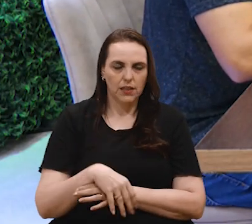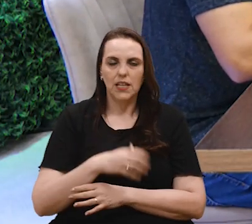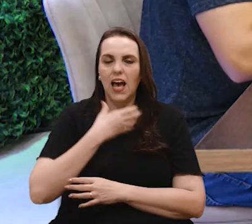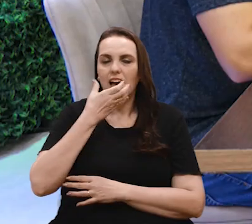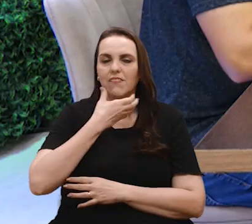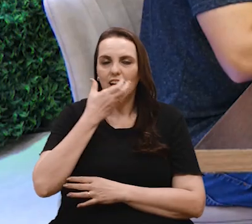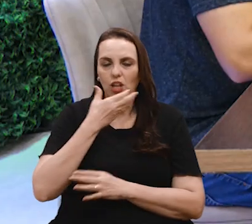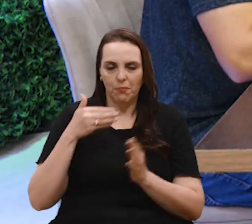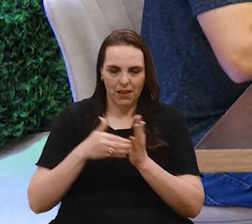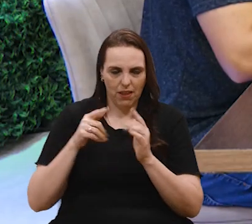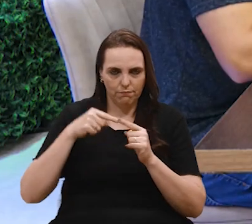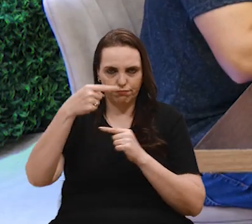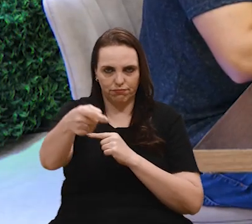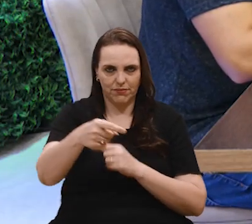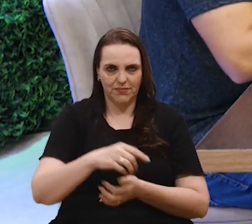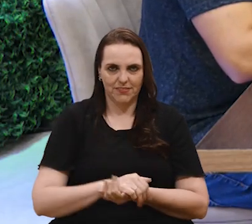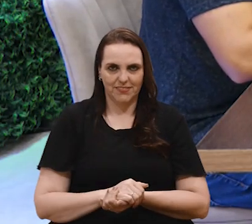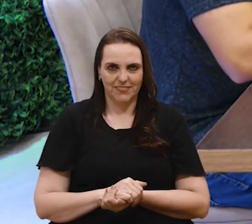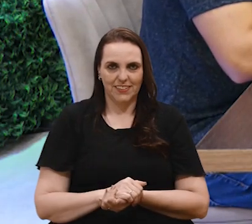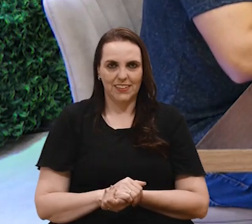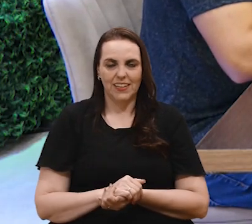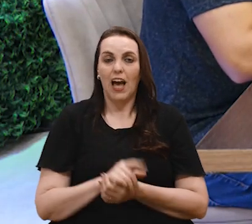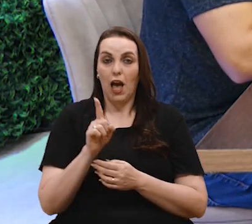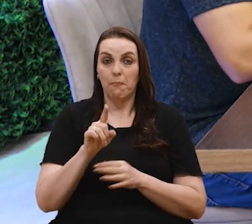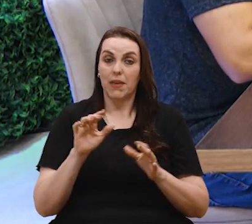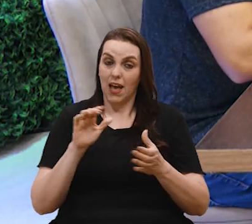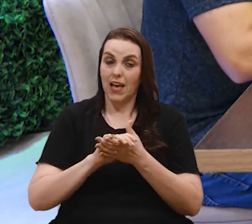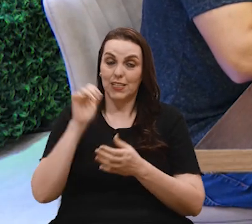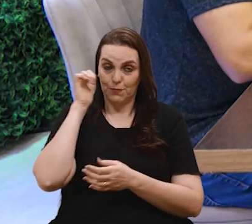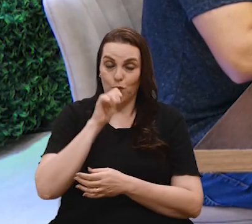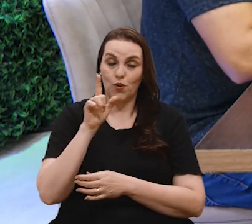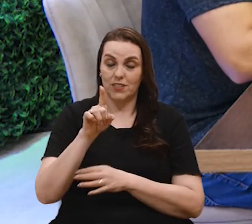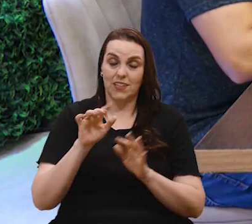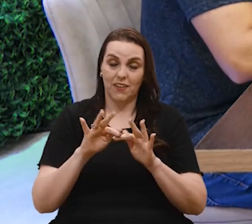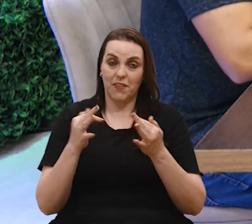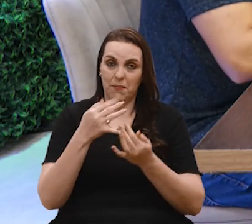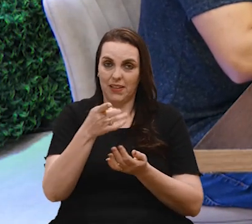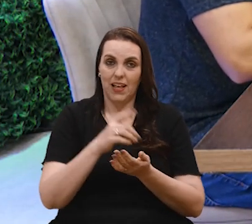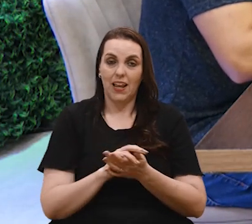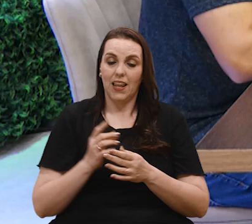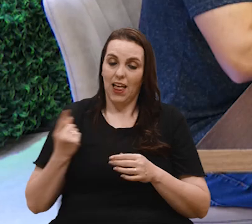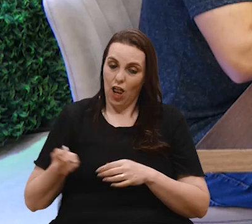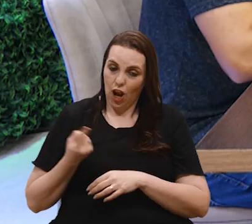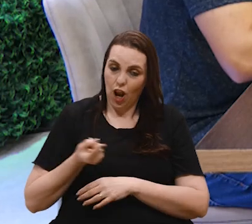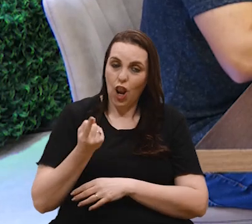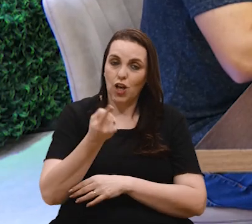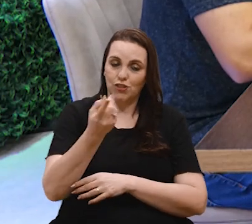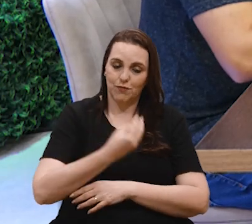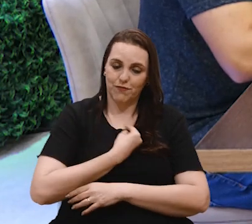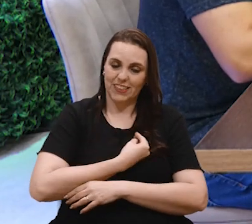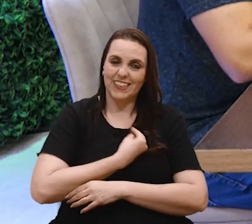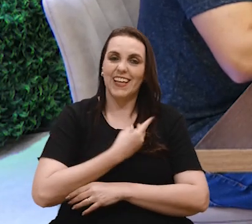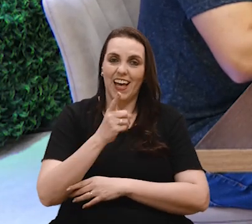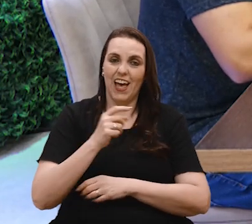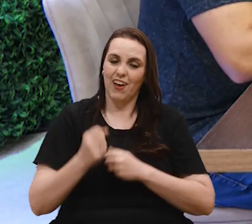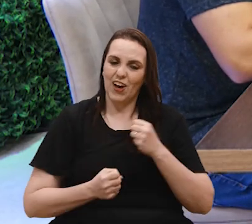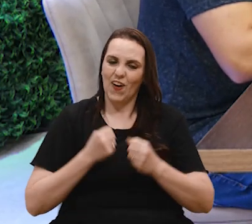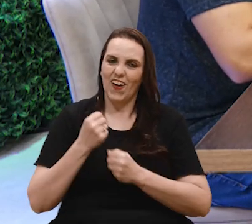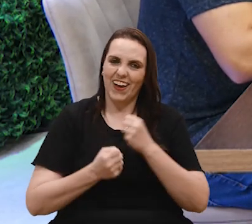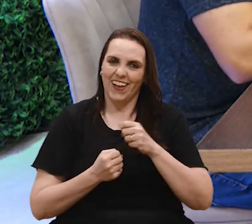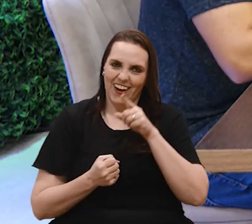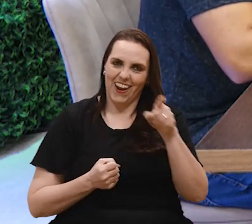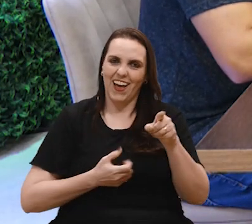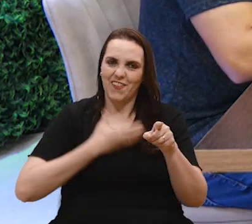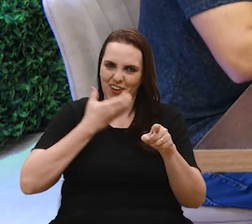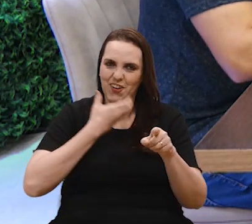Veranópolis. Terra da minha esposa, a família dela. Dá pra ir pra lá. Terra da longevidade, tá claro aí, ó. Tá claro ali, Vamos ó. correndo pra lá.